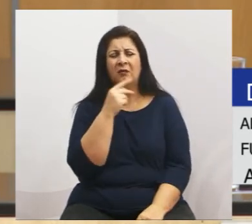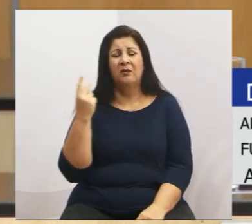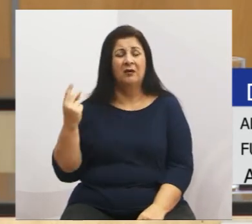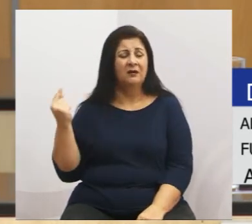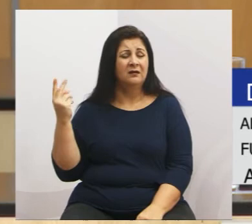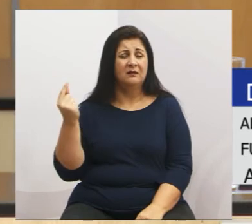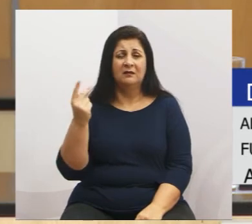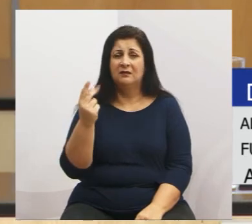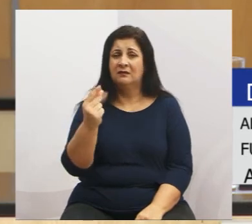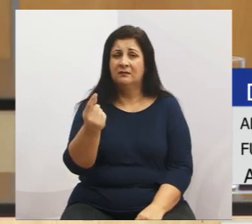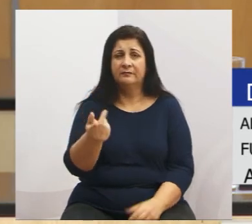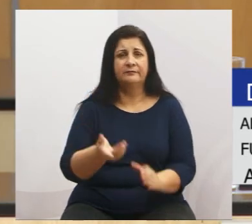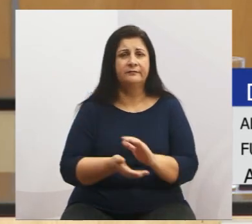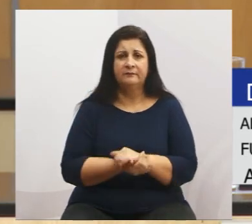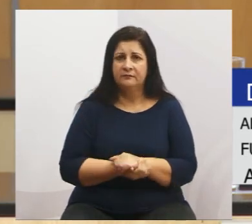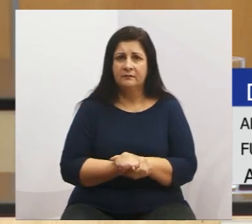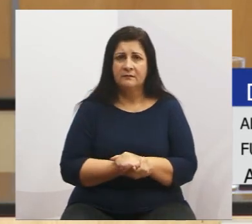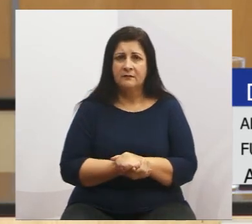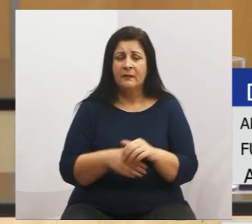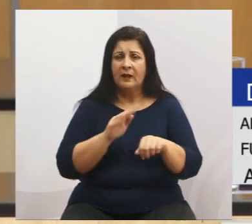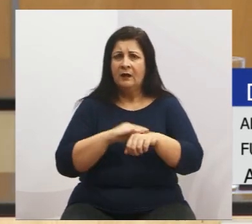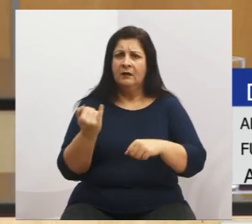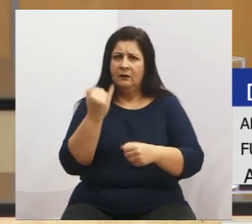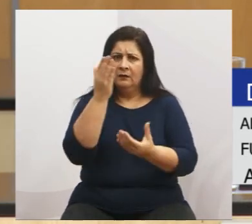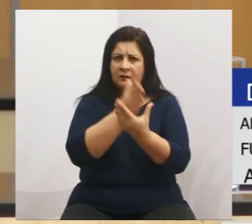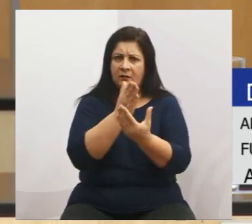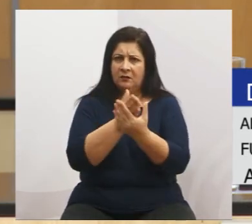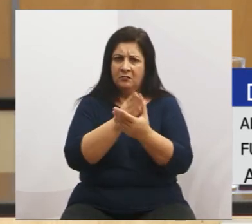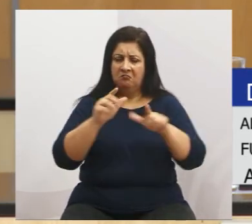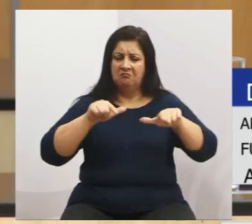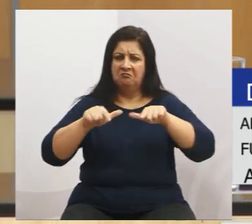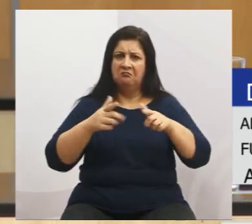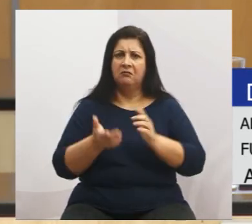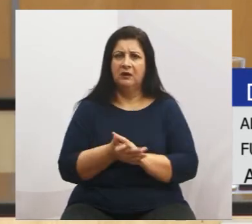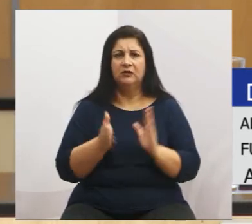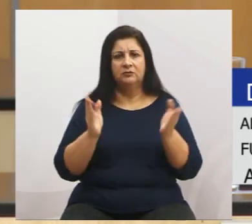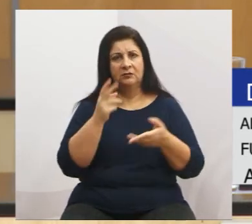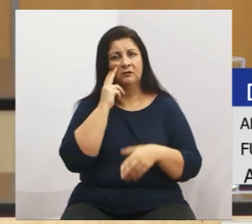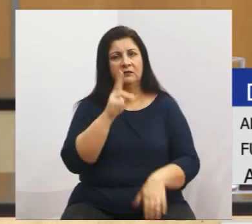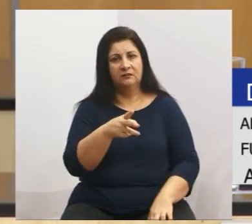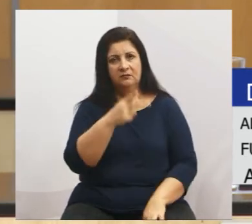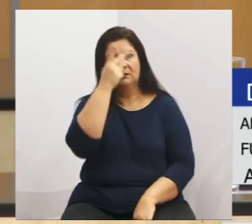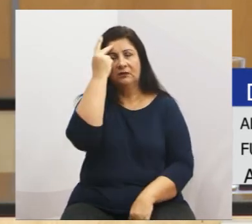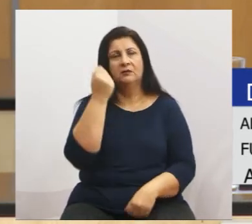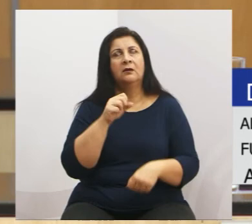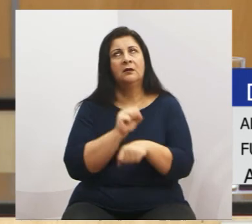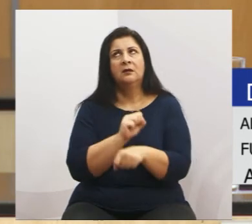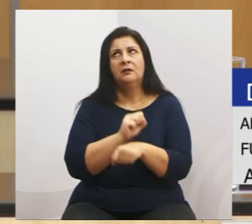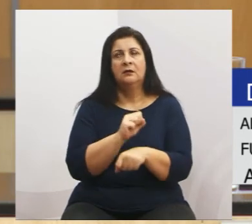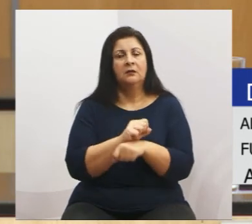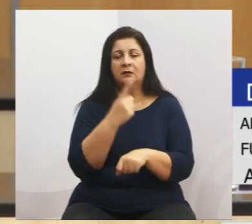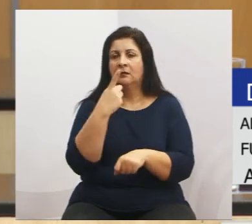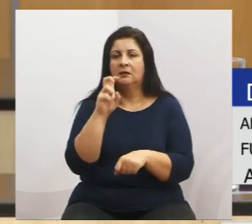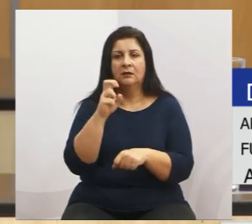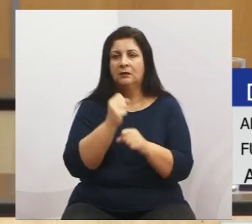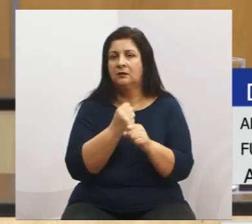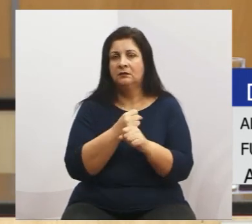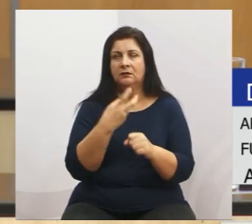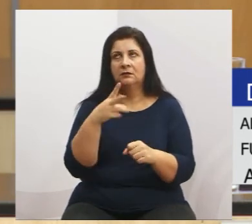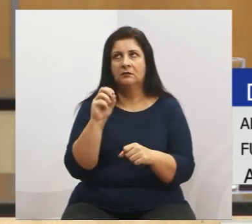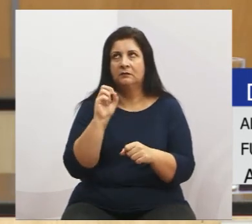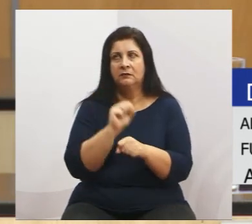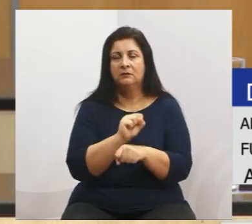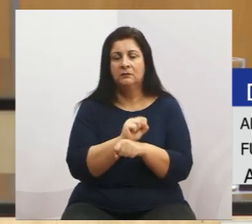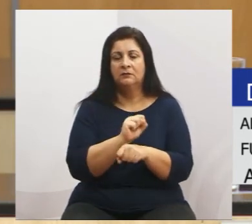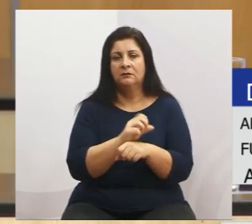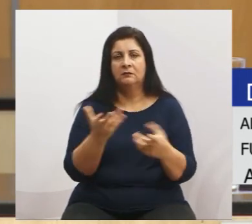justiça, e principalmente os processos trabalhistas. Né, que eu já acompanhei pessoas de ficar aí 15, 20 anos esperando sair o